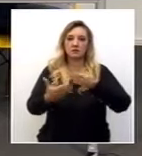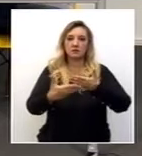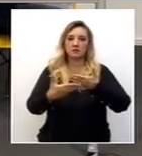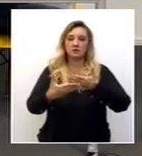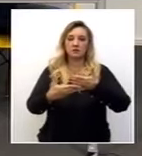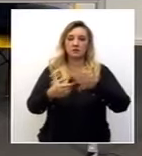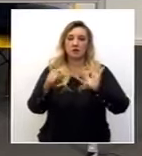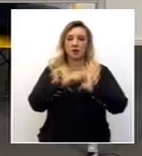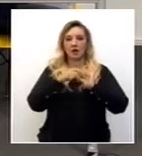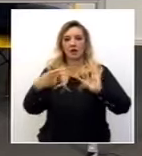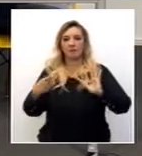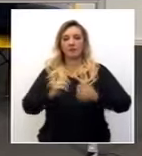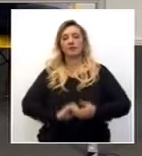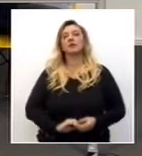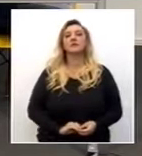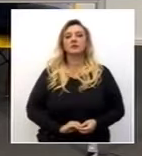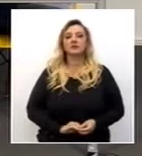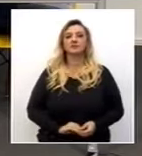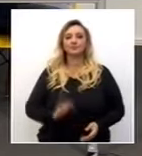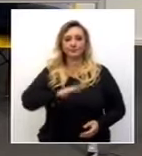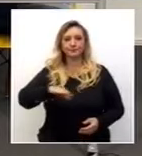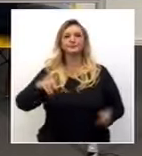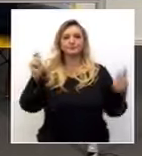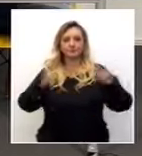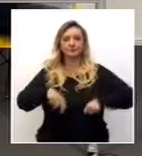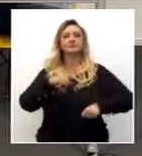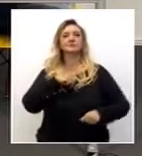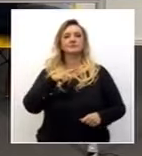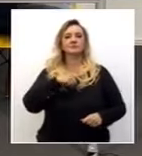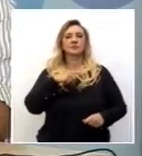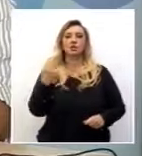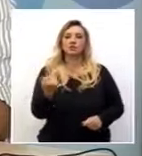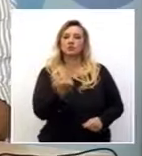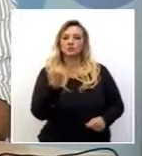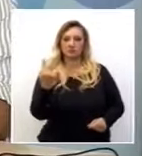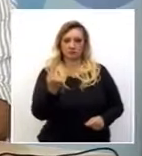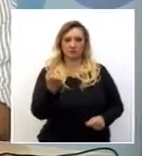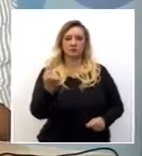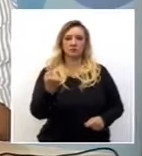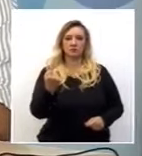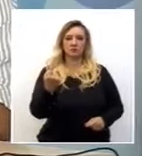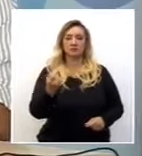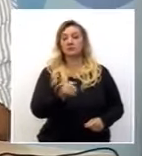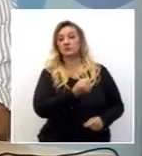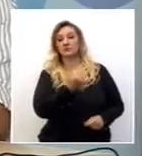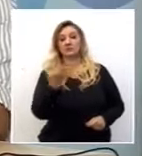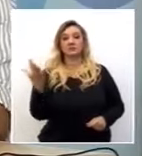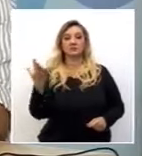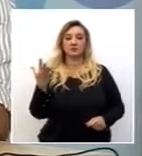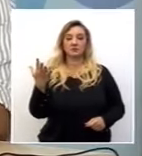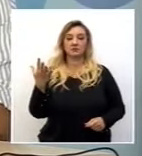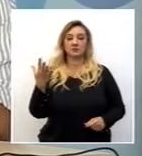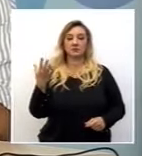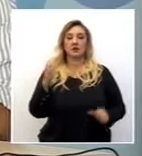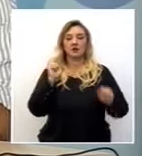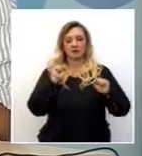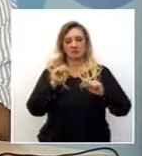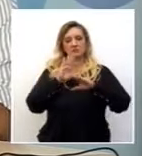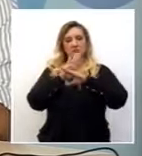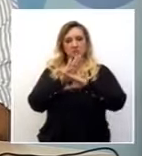próprio aplicativo. Sim, né? O aluno tem condição de, sozinho, muitas vezes nós podemos